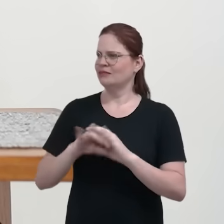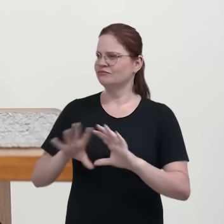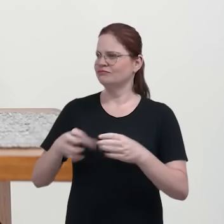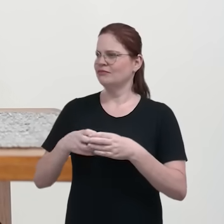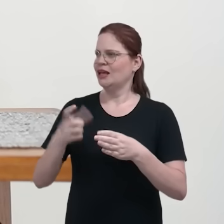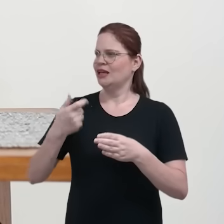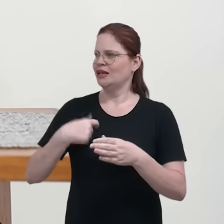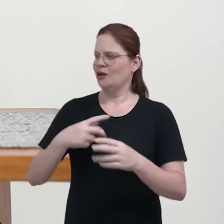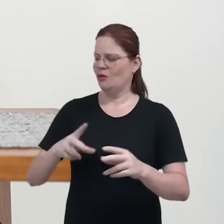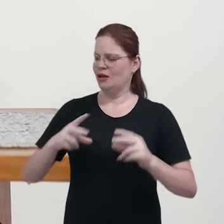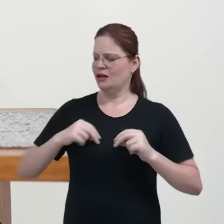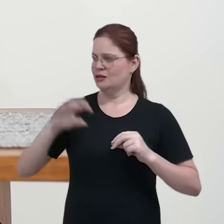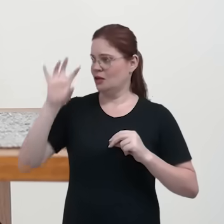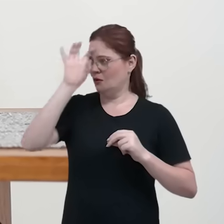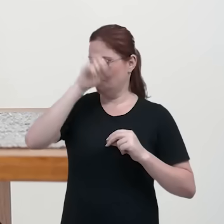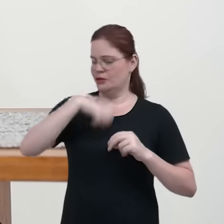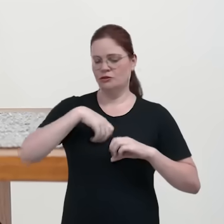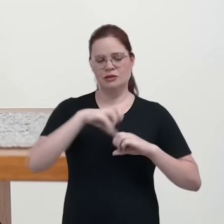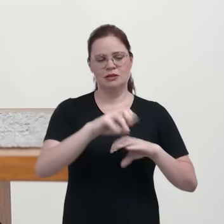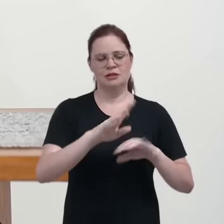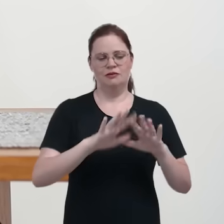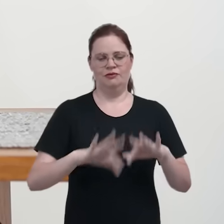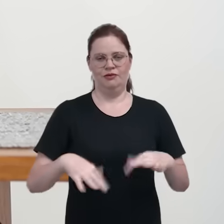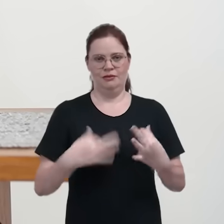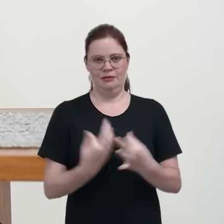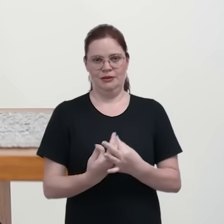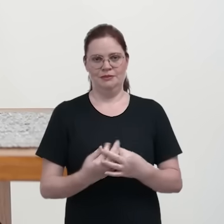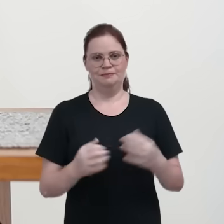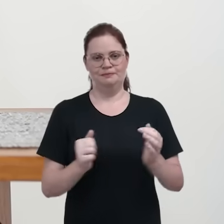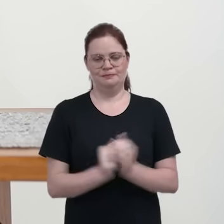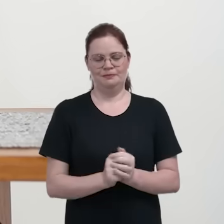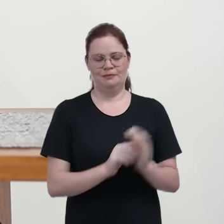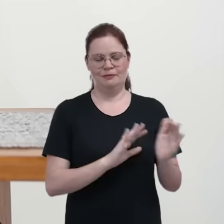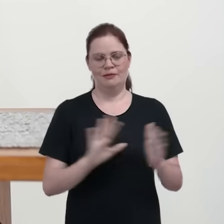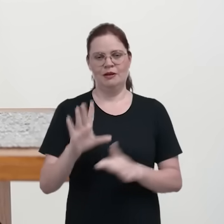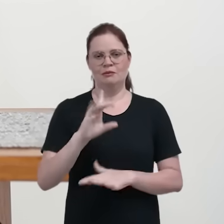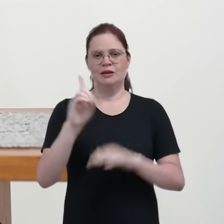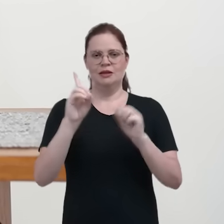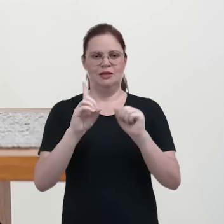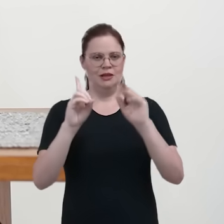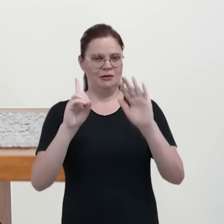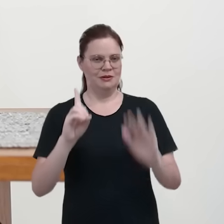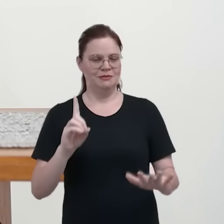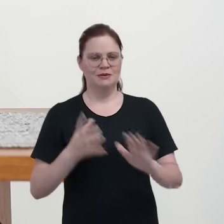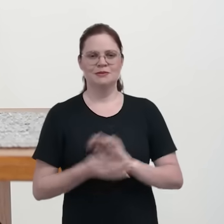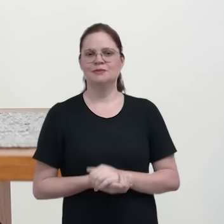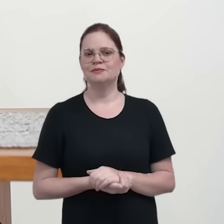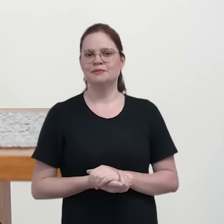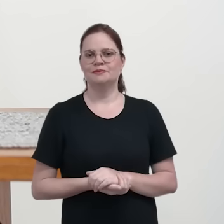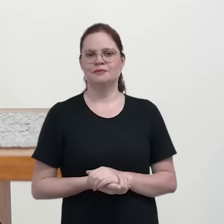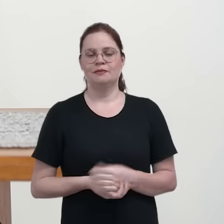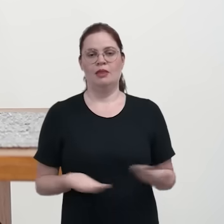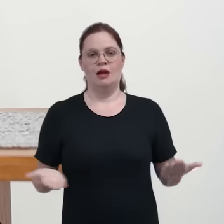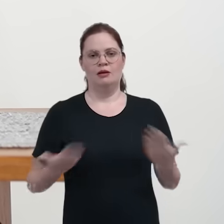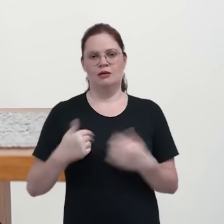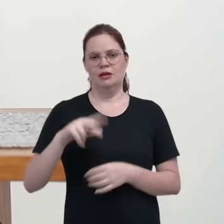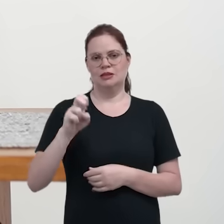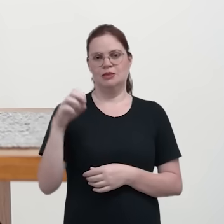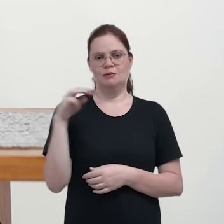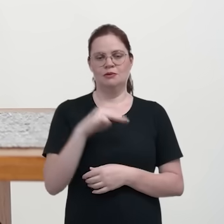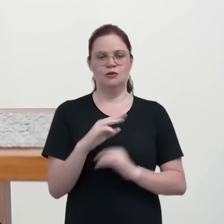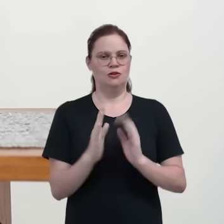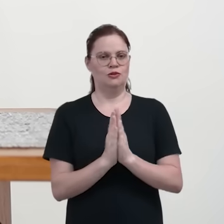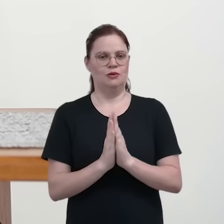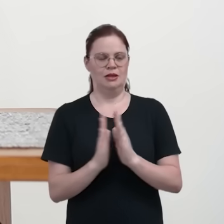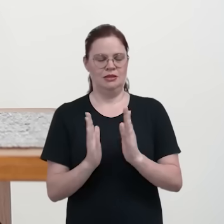que seja a herança dessa família. Que Deus nos abençoe em nome do Senhor Jesus. Vamos